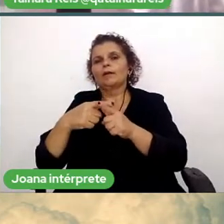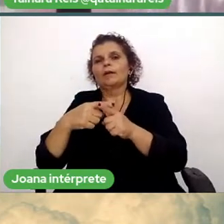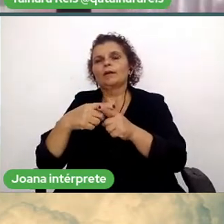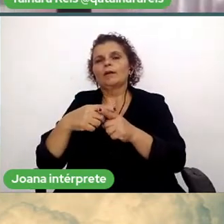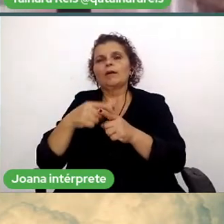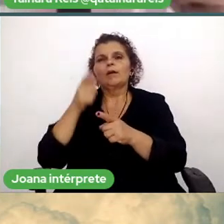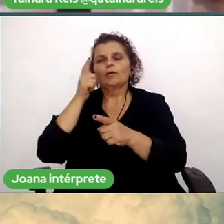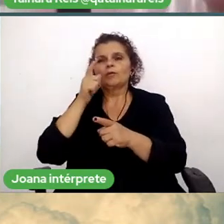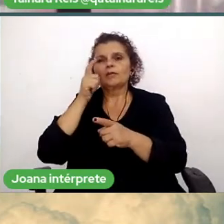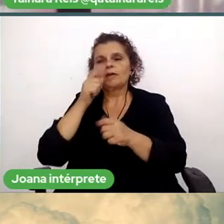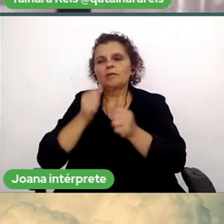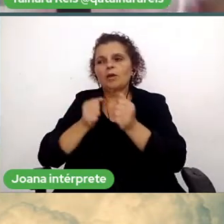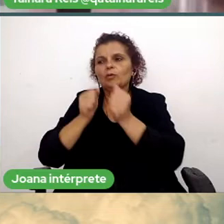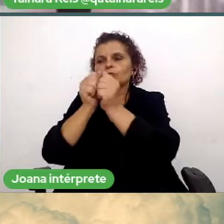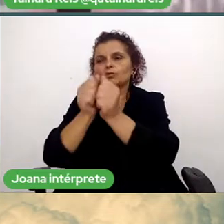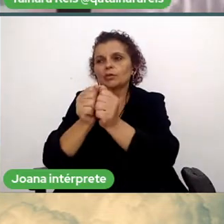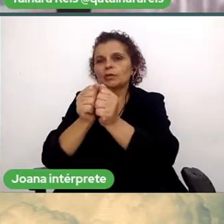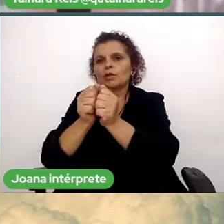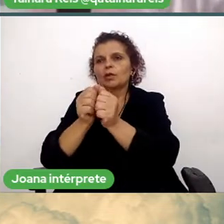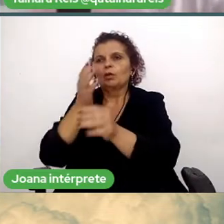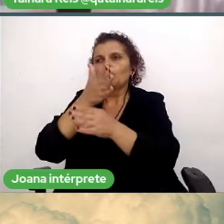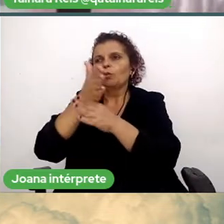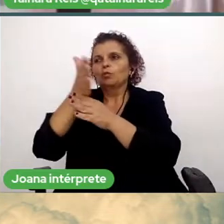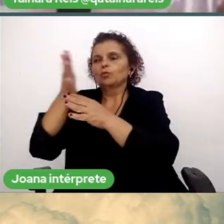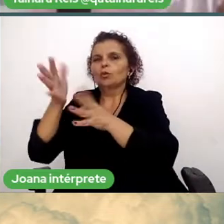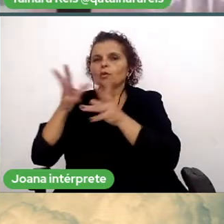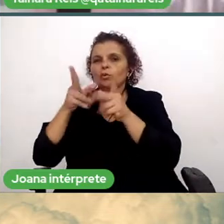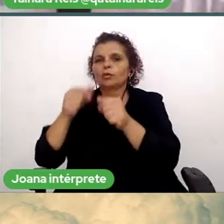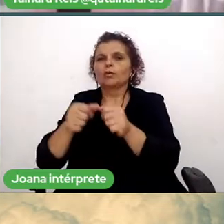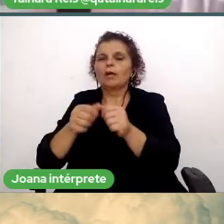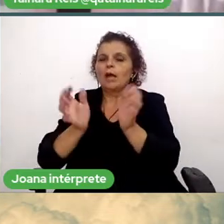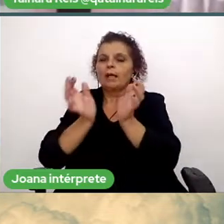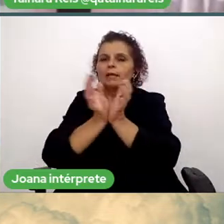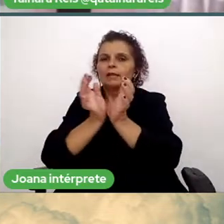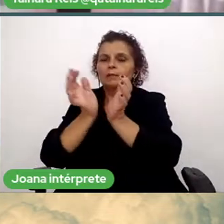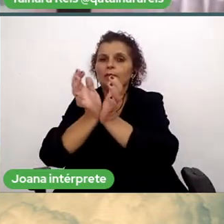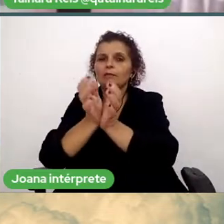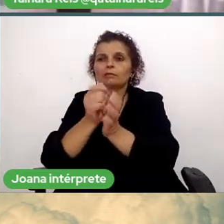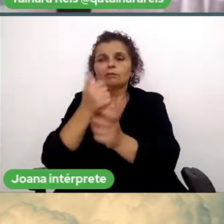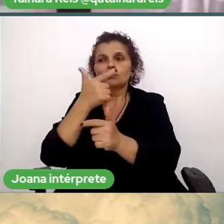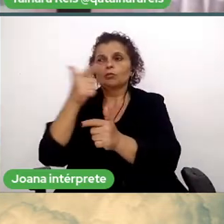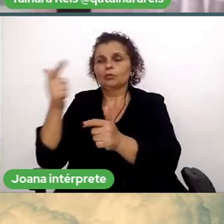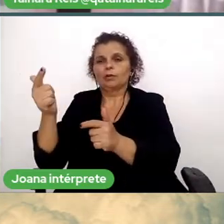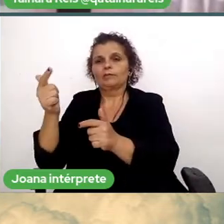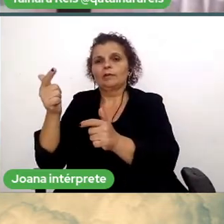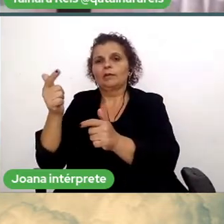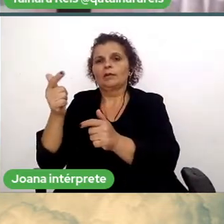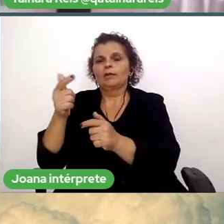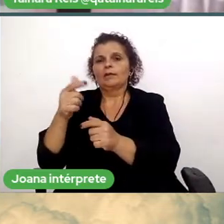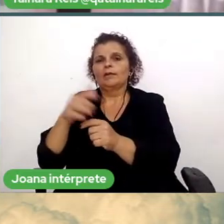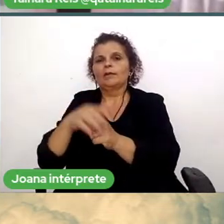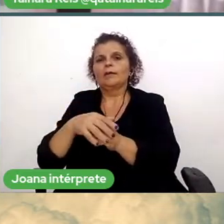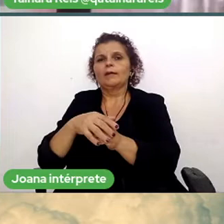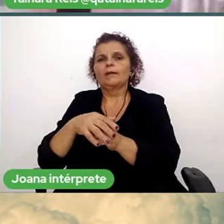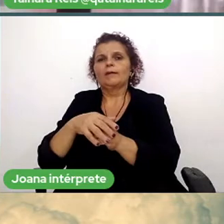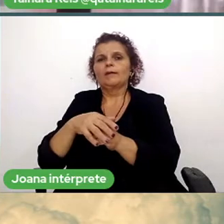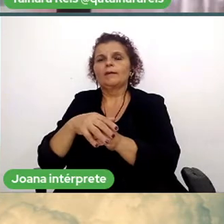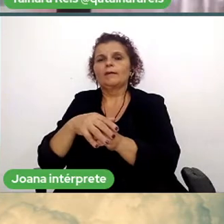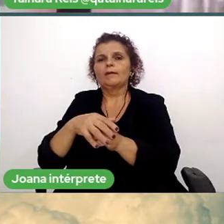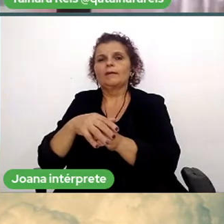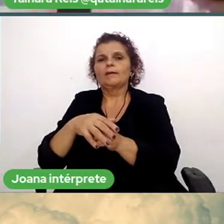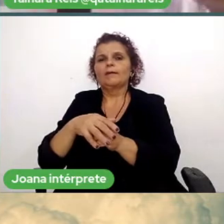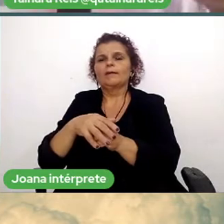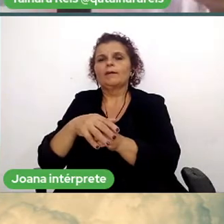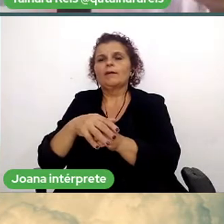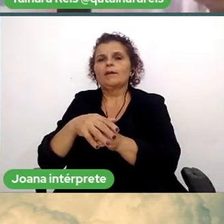estar presente em todos os momentos. E há times que sequer têm pessoas que Então, é